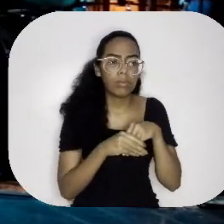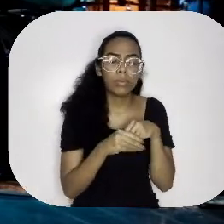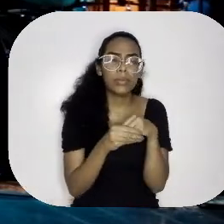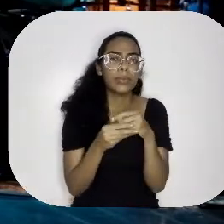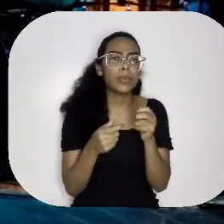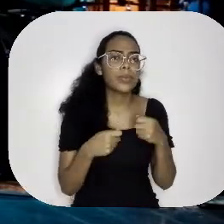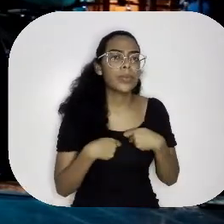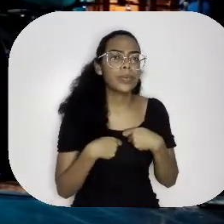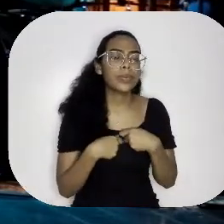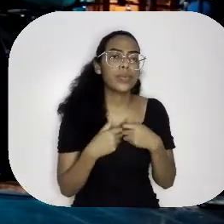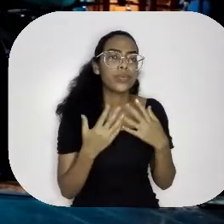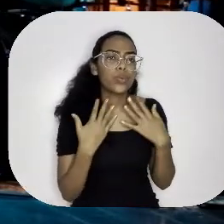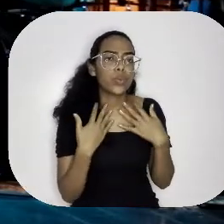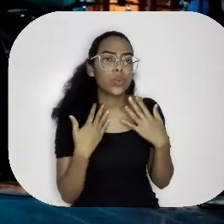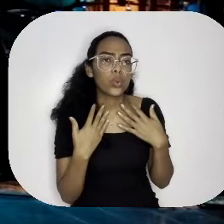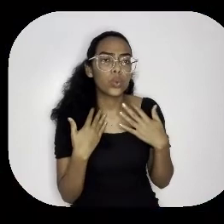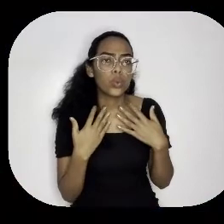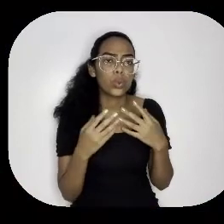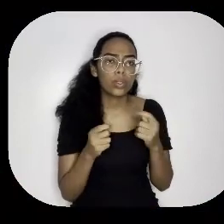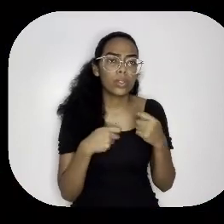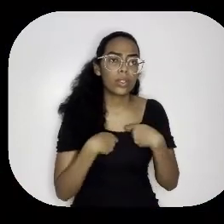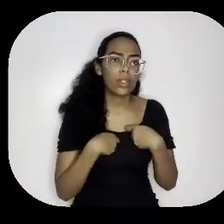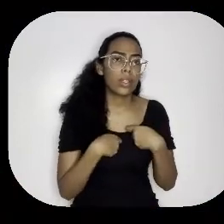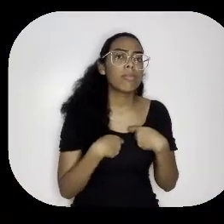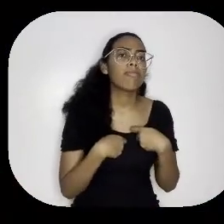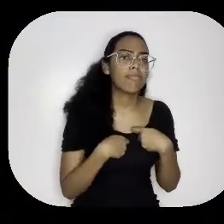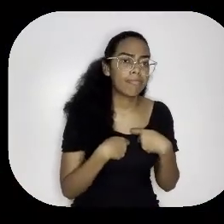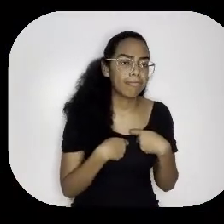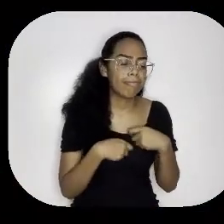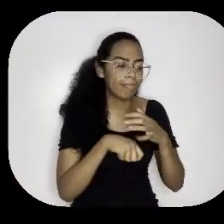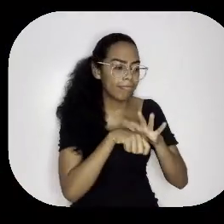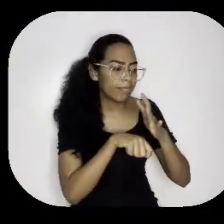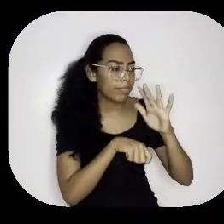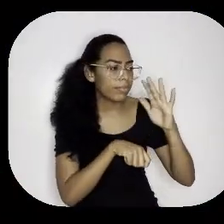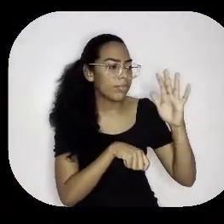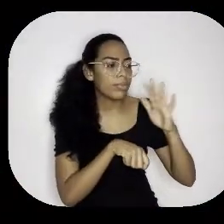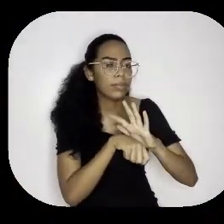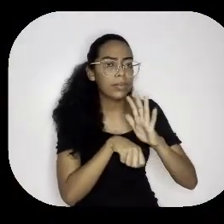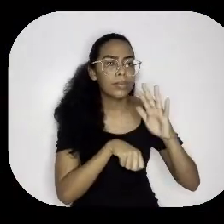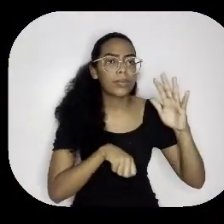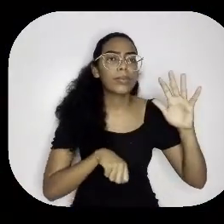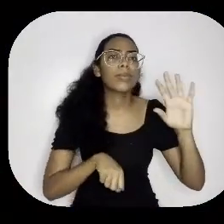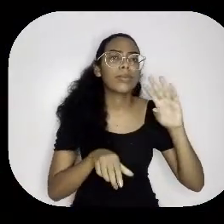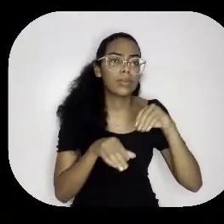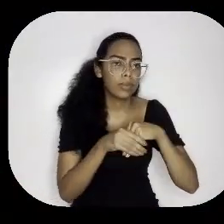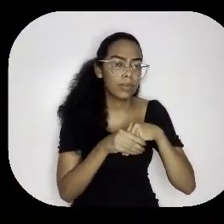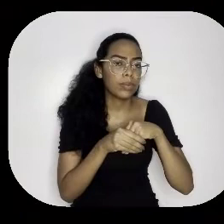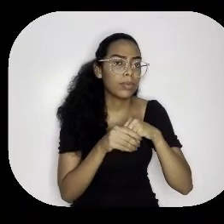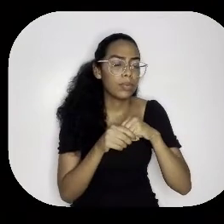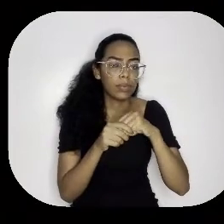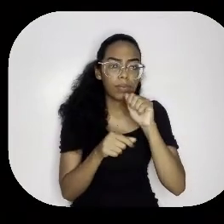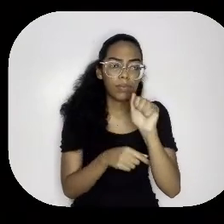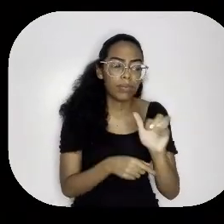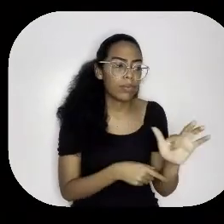transforma tudo em seu calor. A terra abriga o que quiser florar. Viva a graça de viver